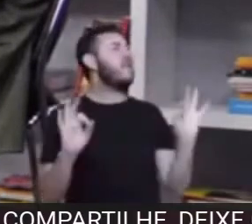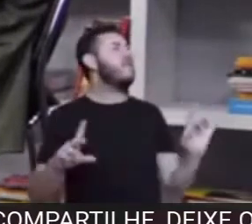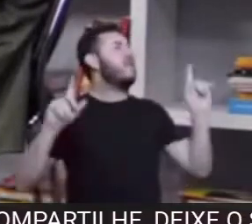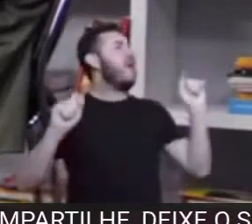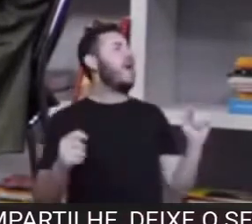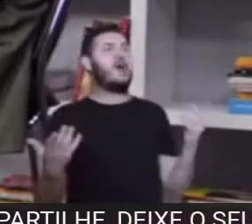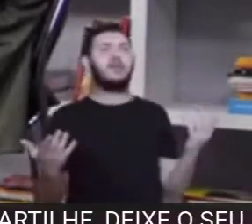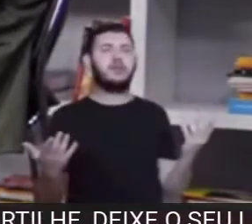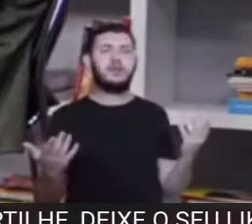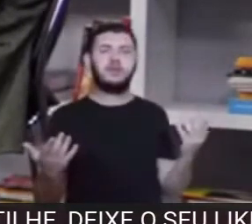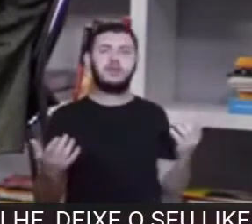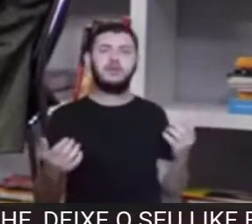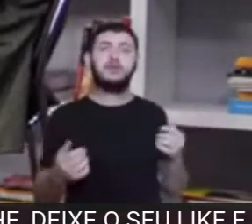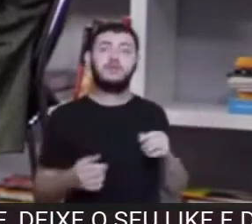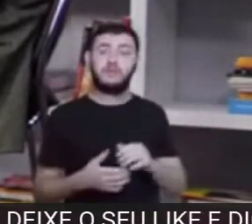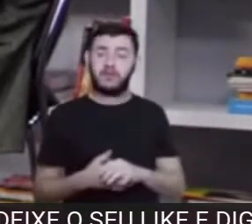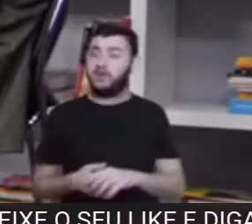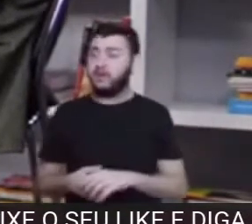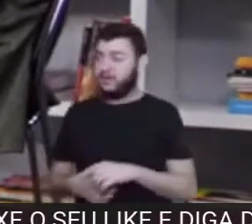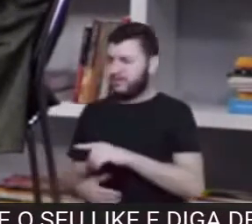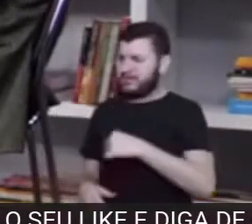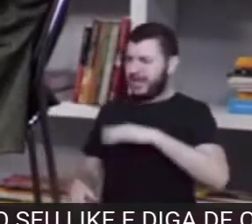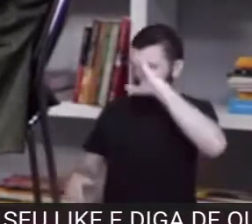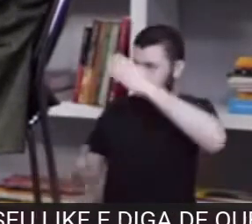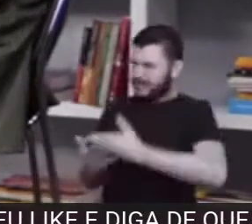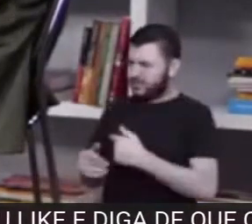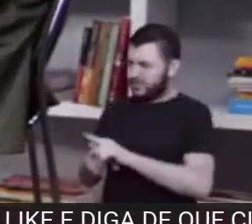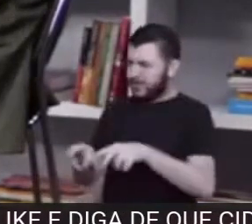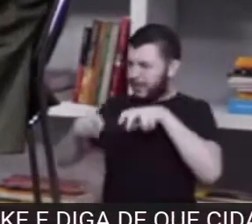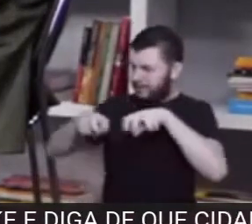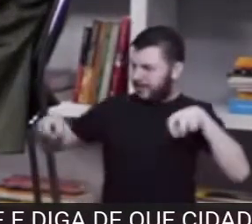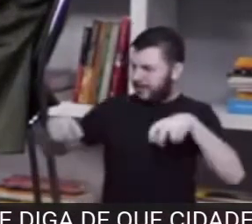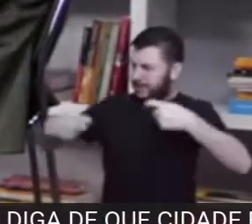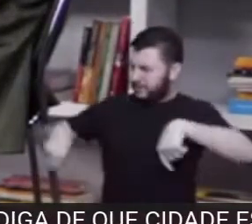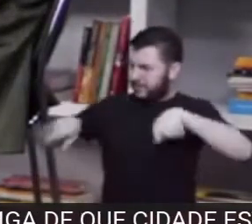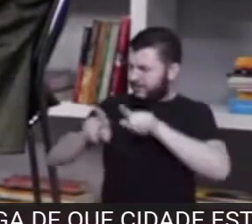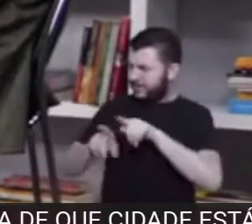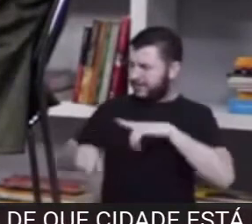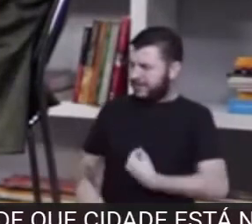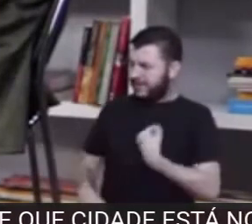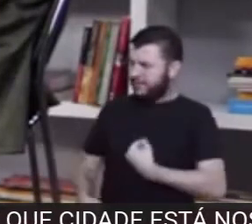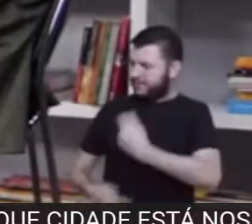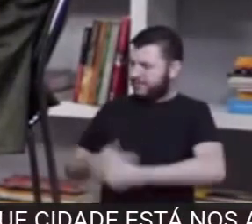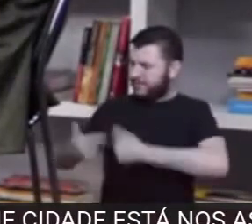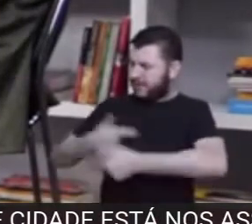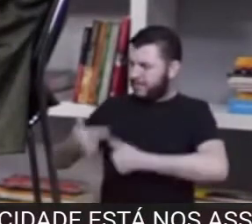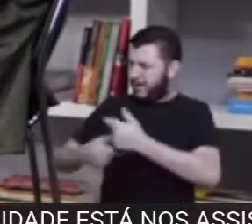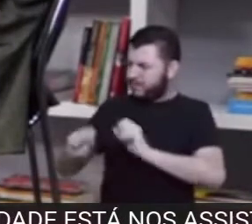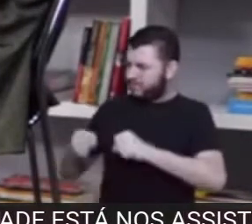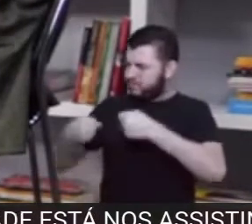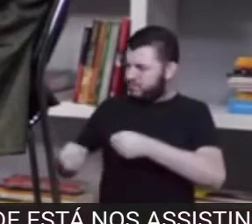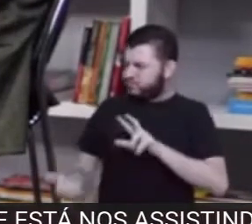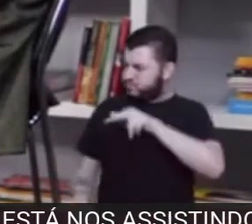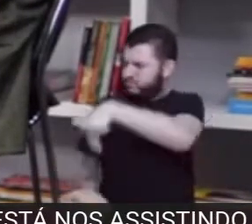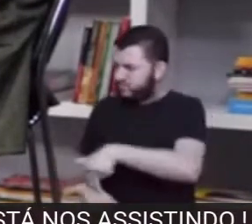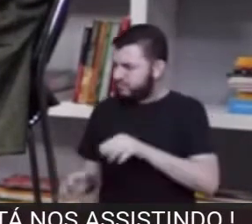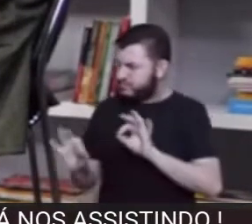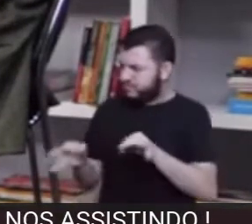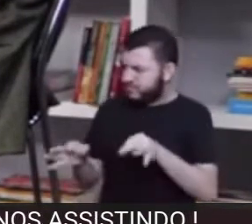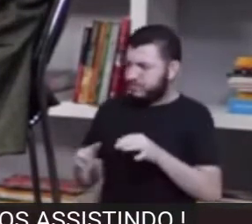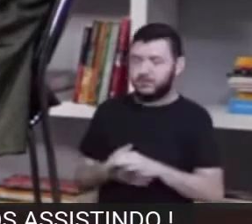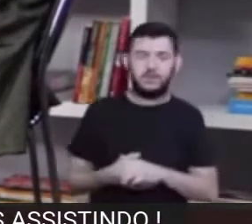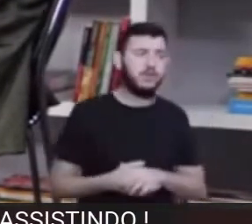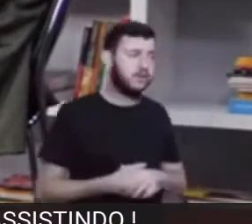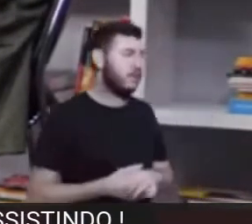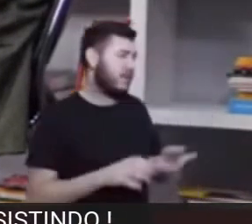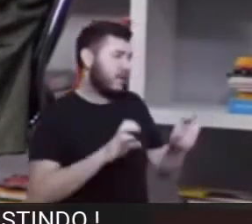mais ativa, mais combativa? É que eu acho que todo mundo tem que se cuidar. Primeiro, todo mundo tem que usar máscara. Segundo, todo